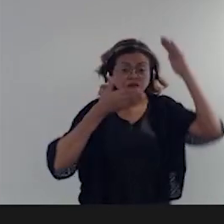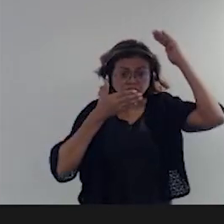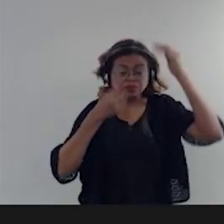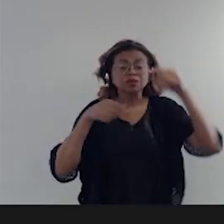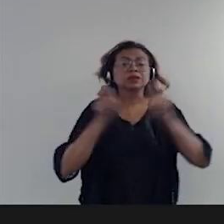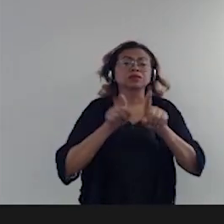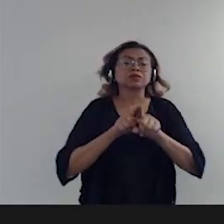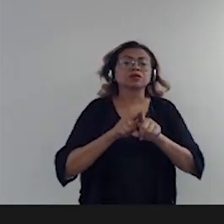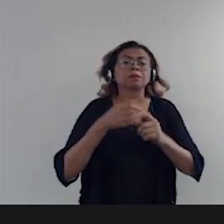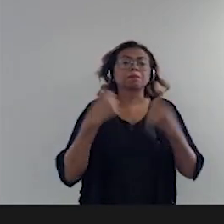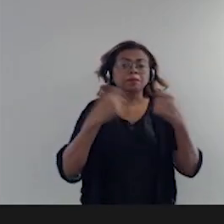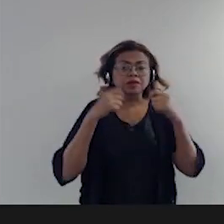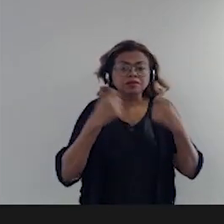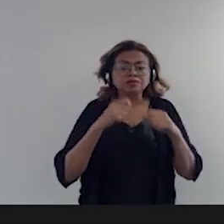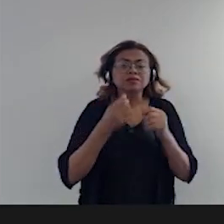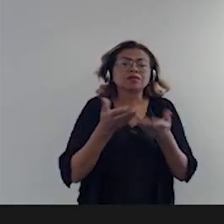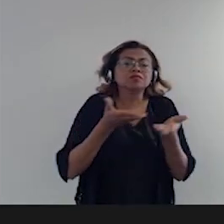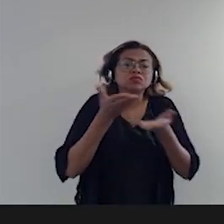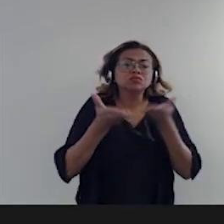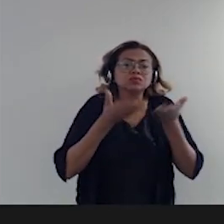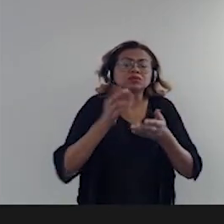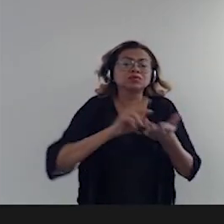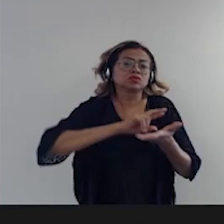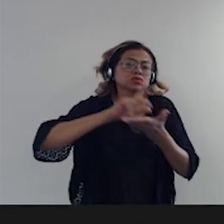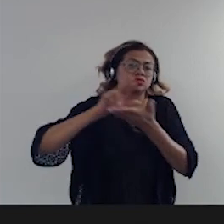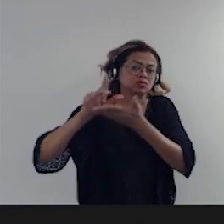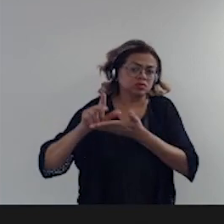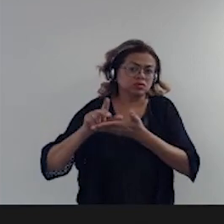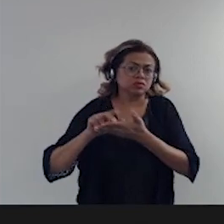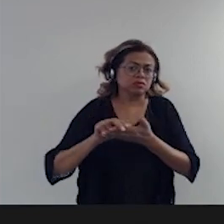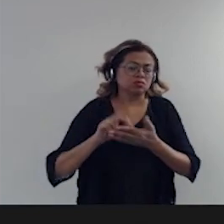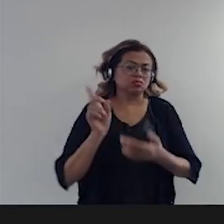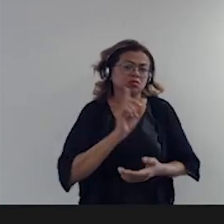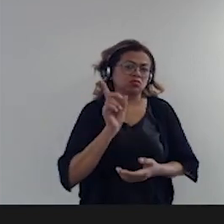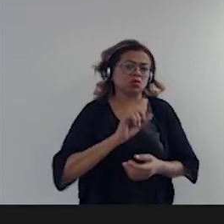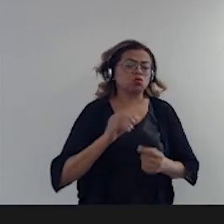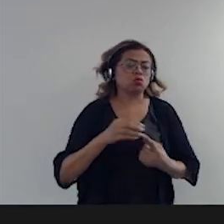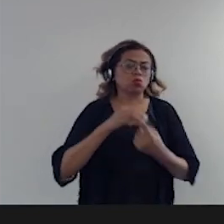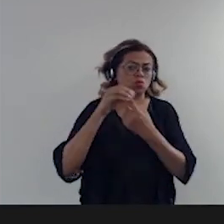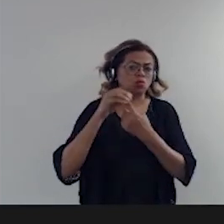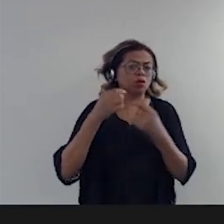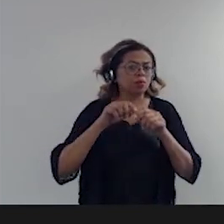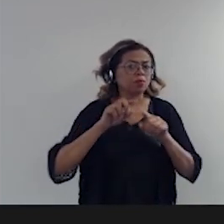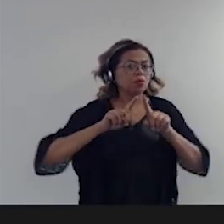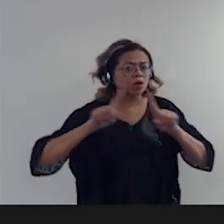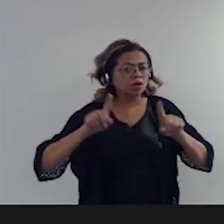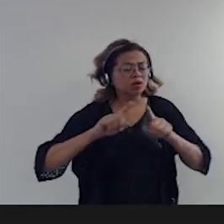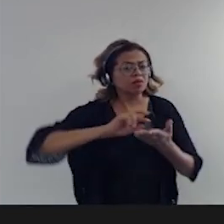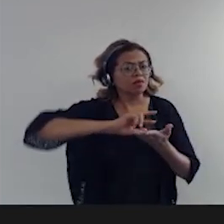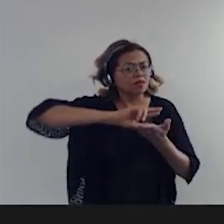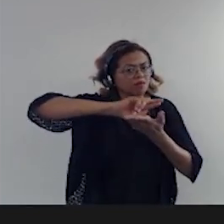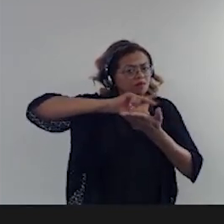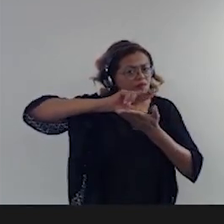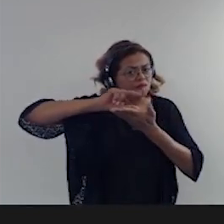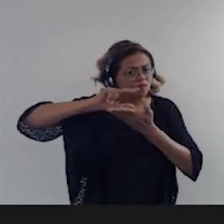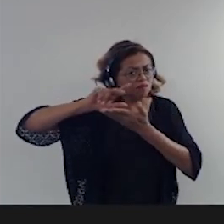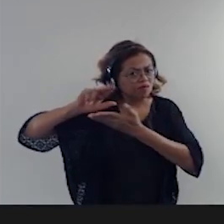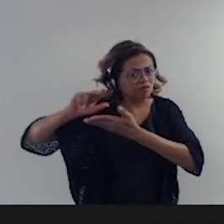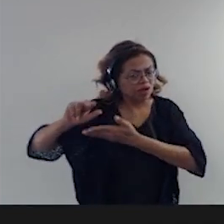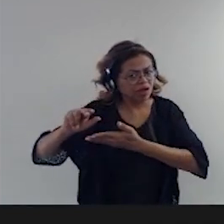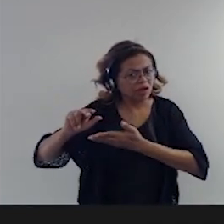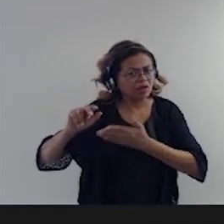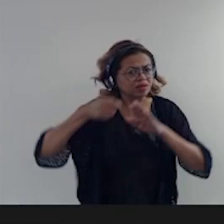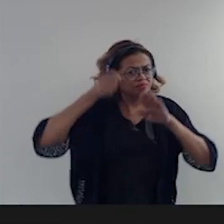tratamento diferenciado. Então, não é apenas uma, como várias decisões, eu proferi algumas